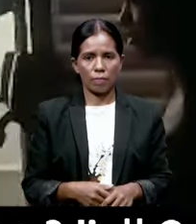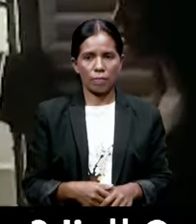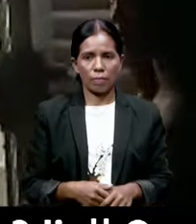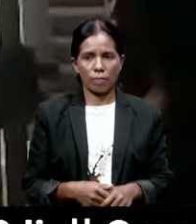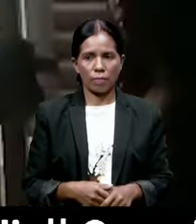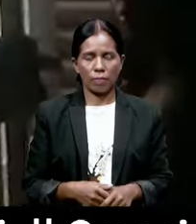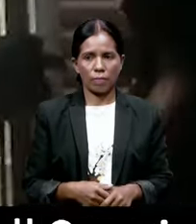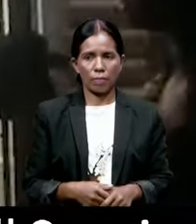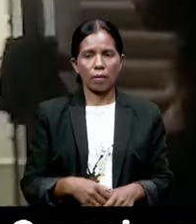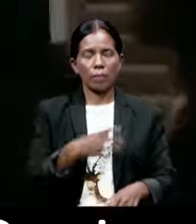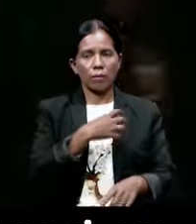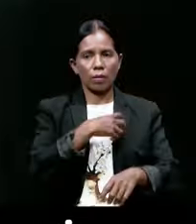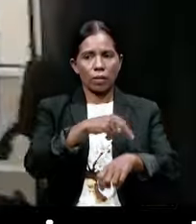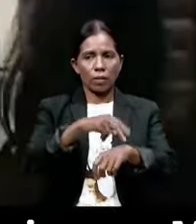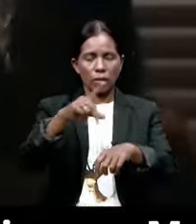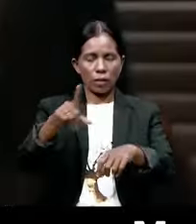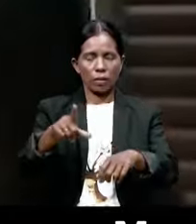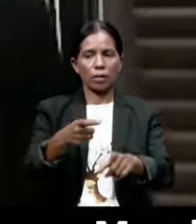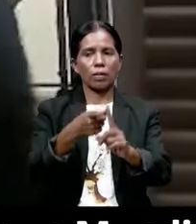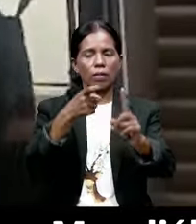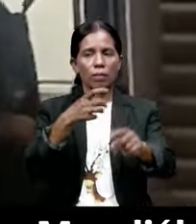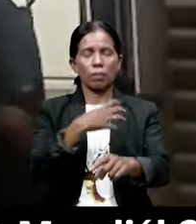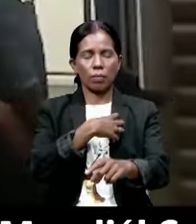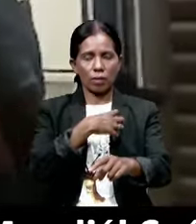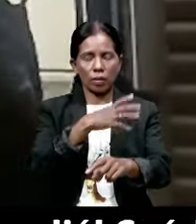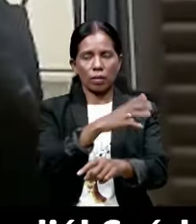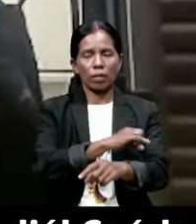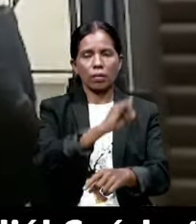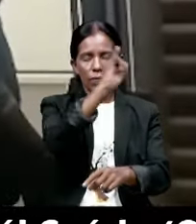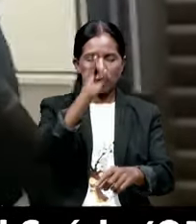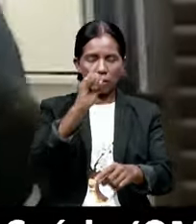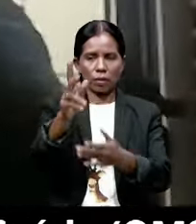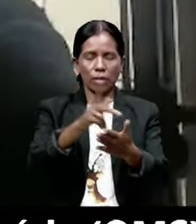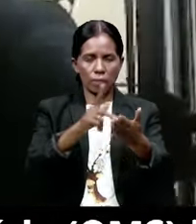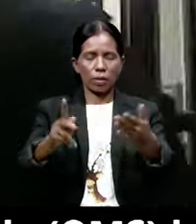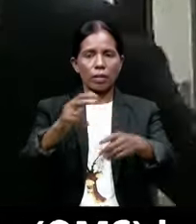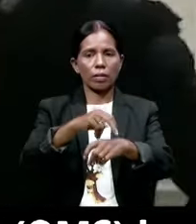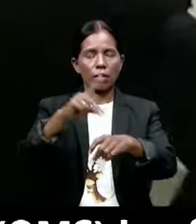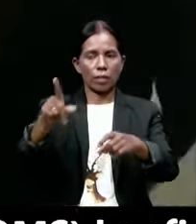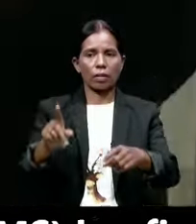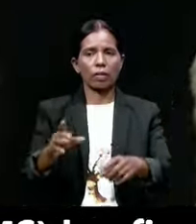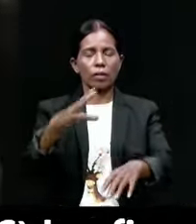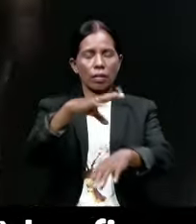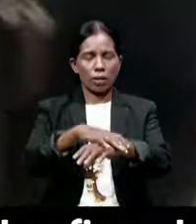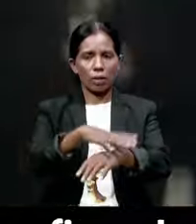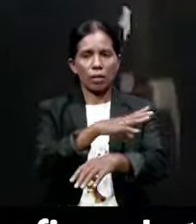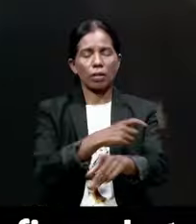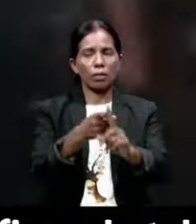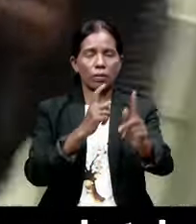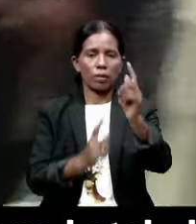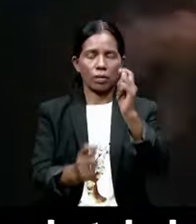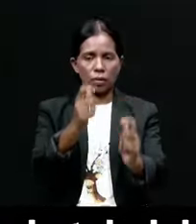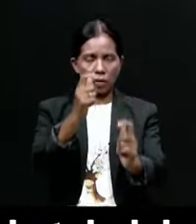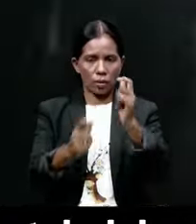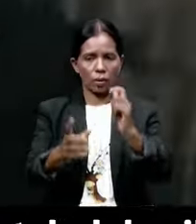Foi na Leste, na Polícia Nacional Timor-Leste, Lihusi Polícia Departamento de Investigação Criminal Nacional, executa mandado de detenção o Tribunal